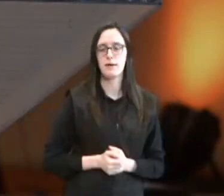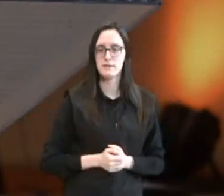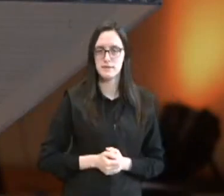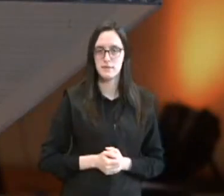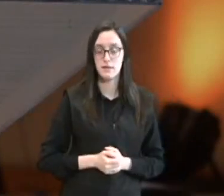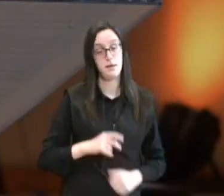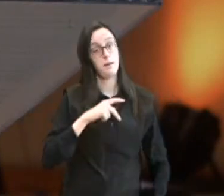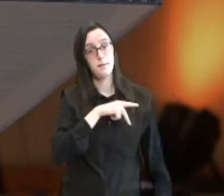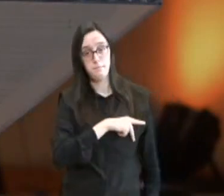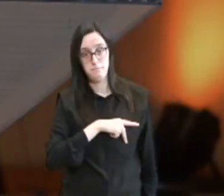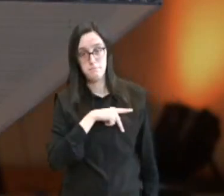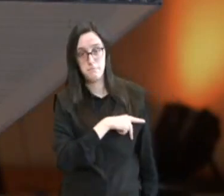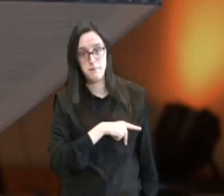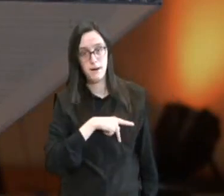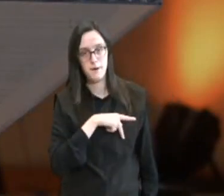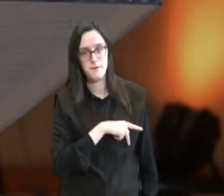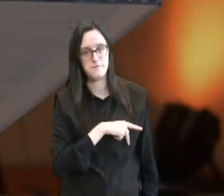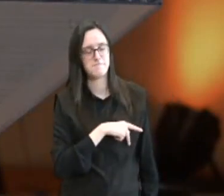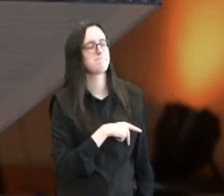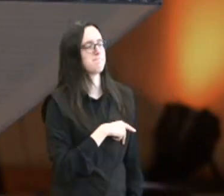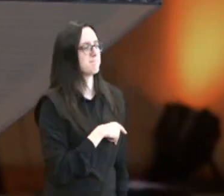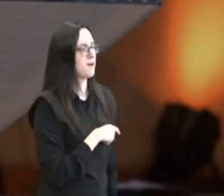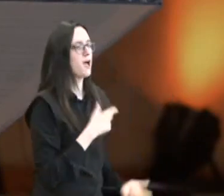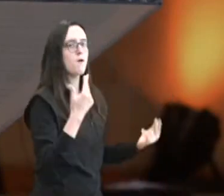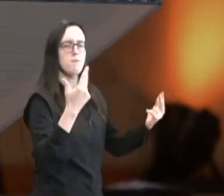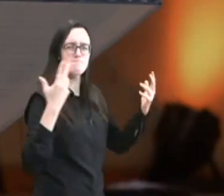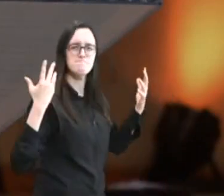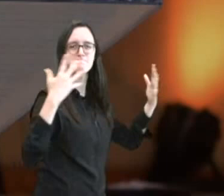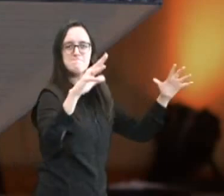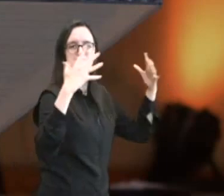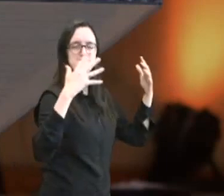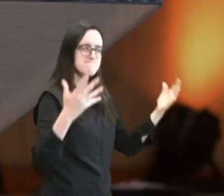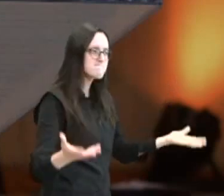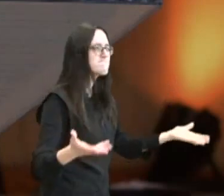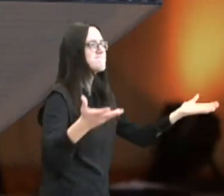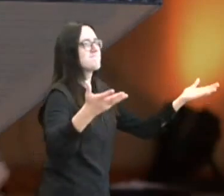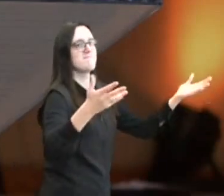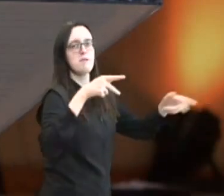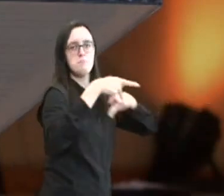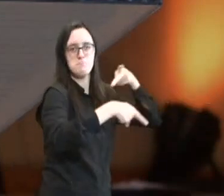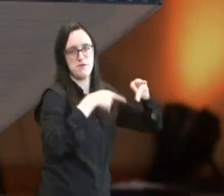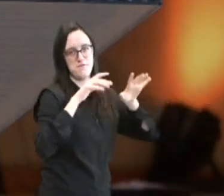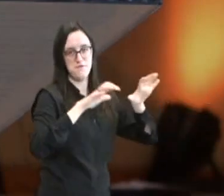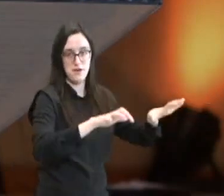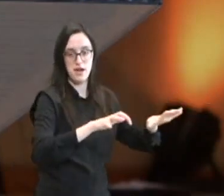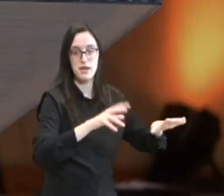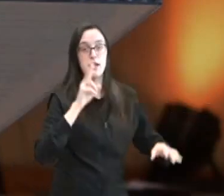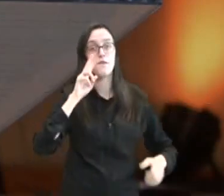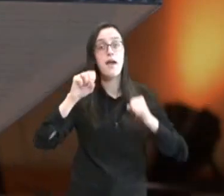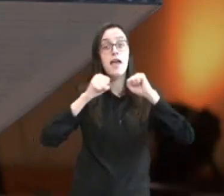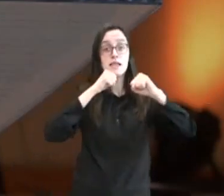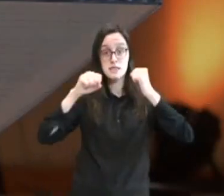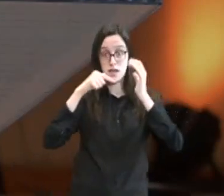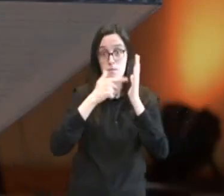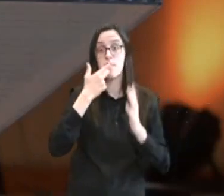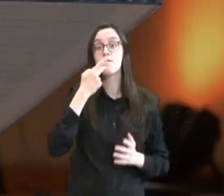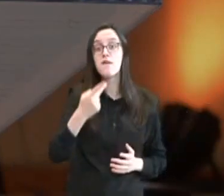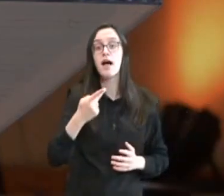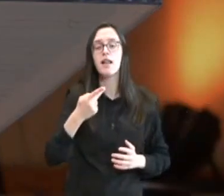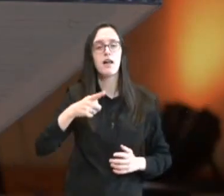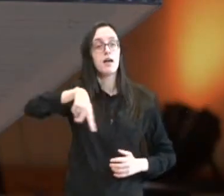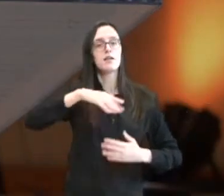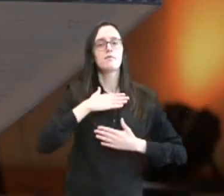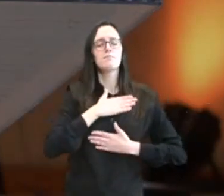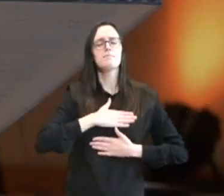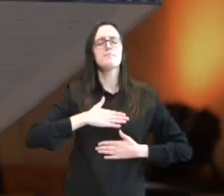E Paulo os exaltou por isso. O Salmo 1, verso 2 diz: antes tem o seu prazer na lei do